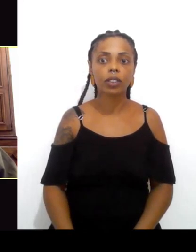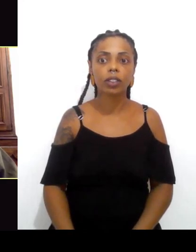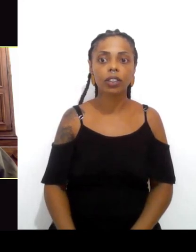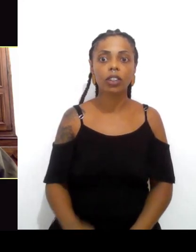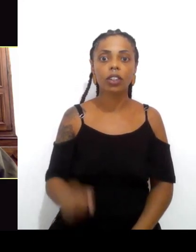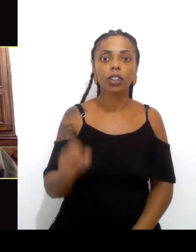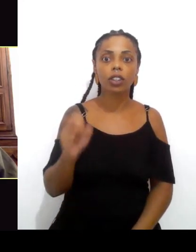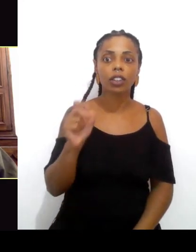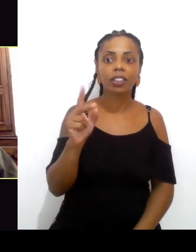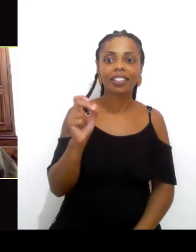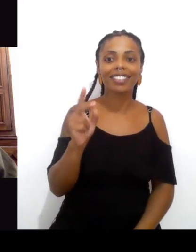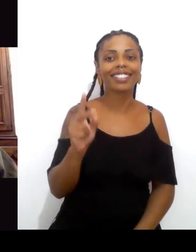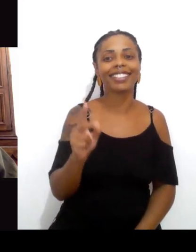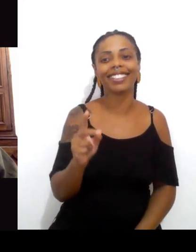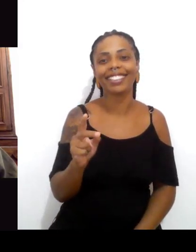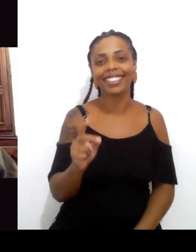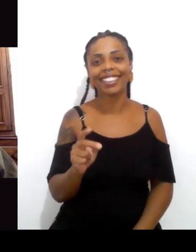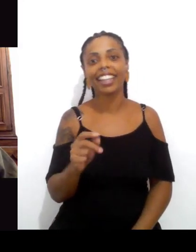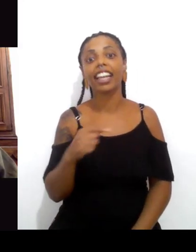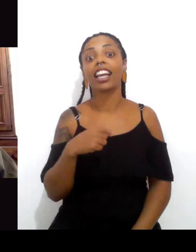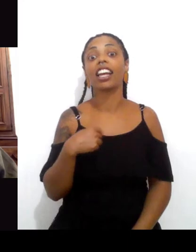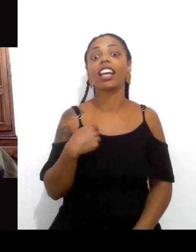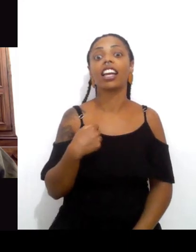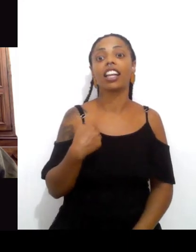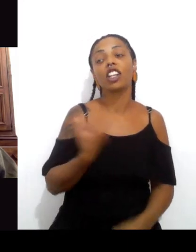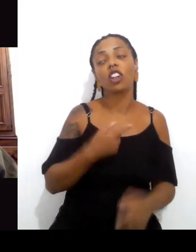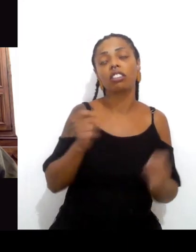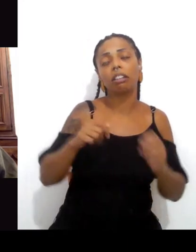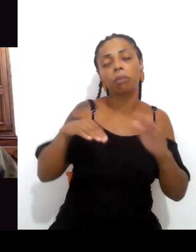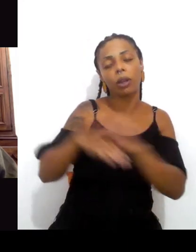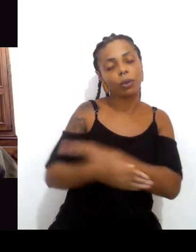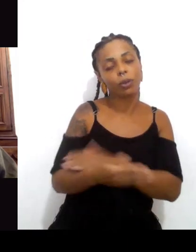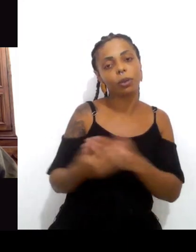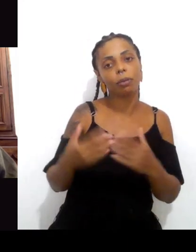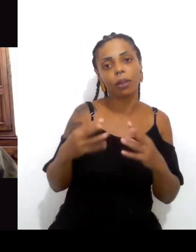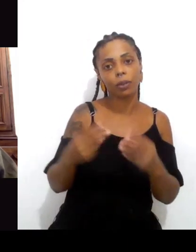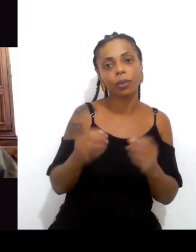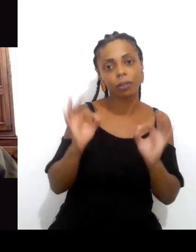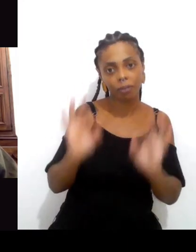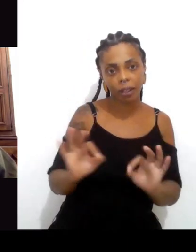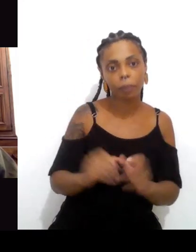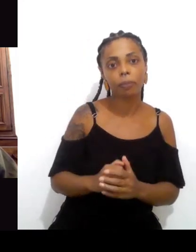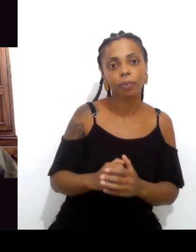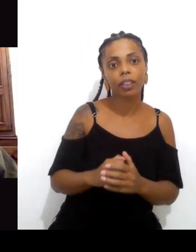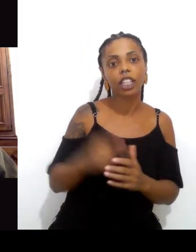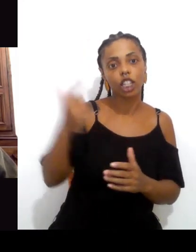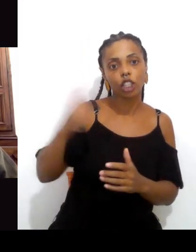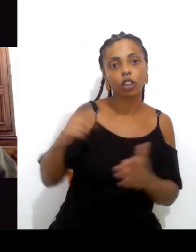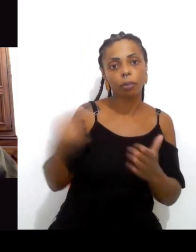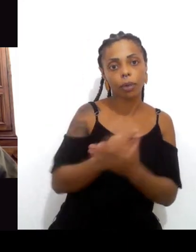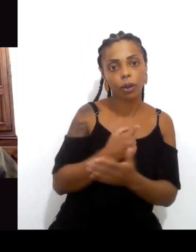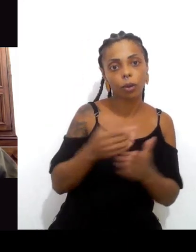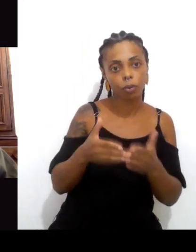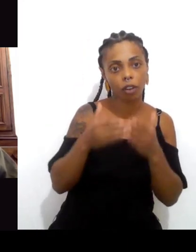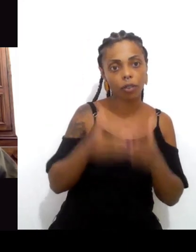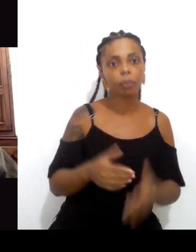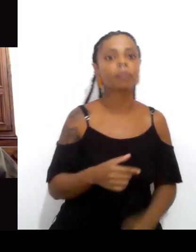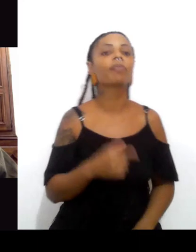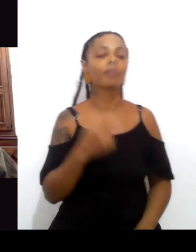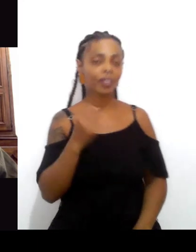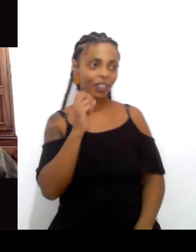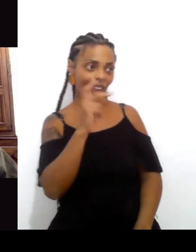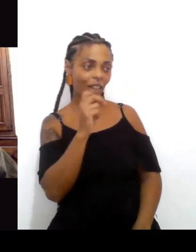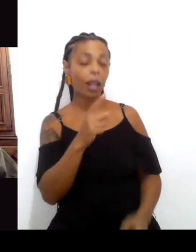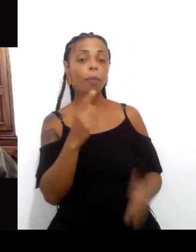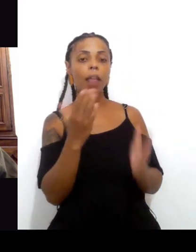a gente se acostuma com tudo Não é vamos lá faça pergunta de novo por favor nesses últimos livros